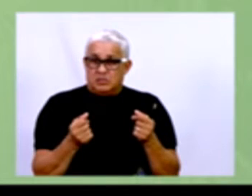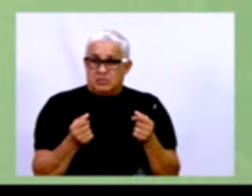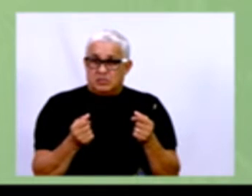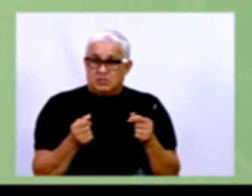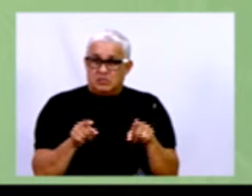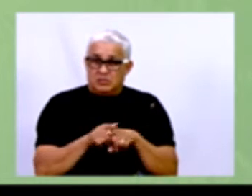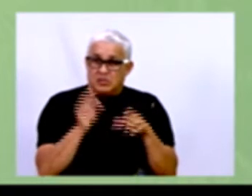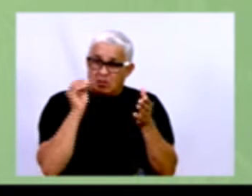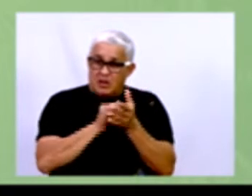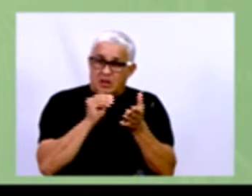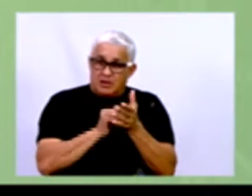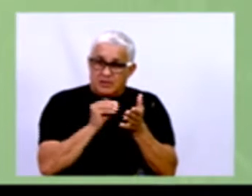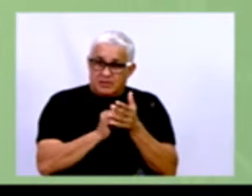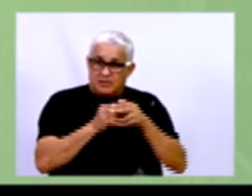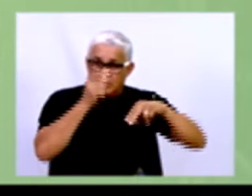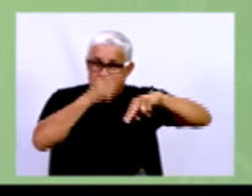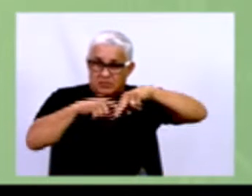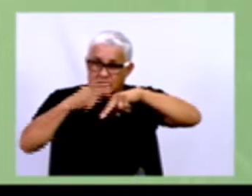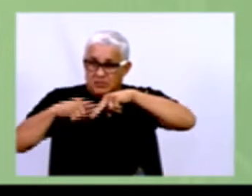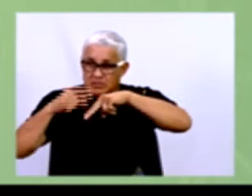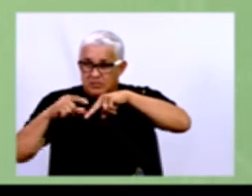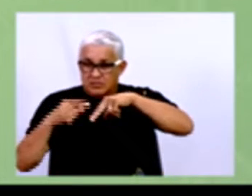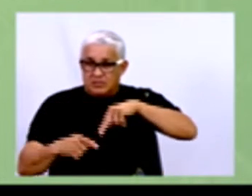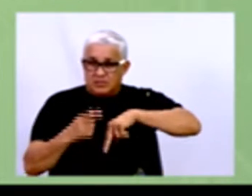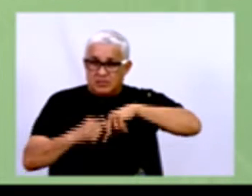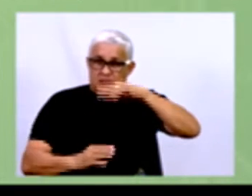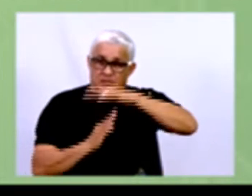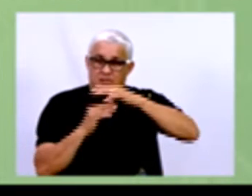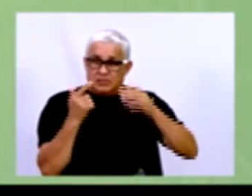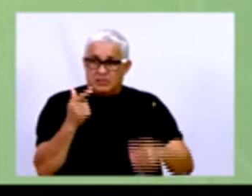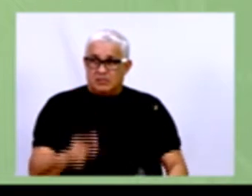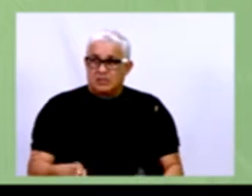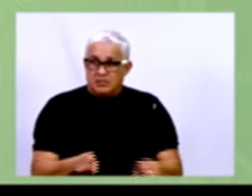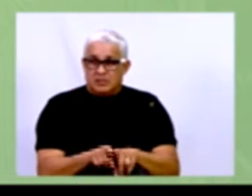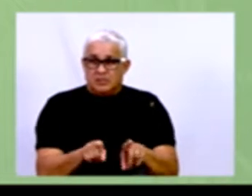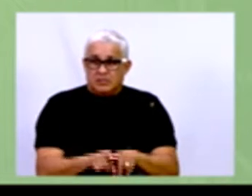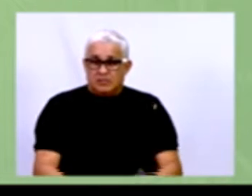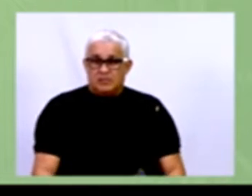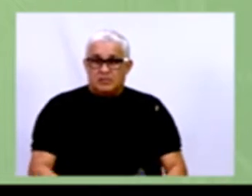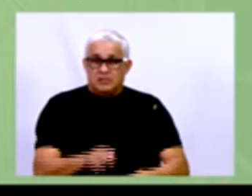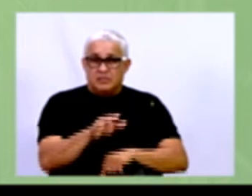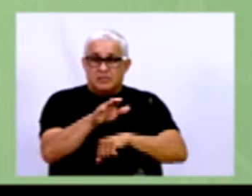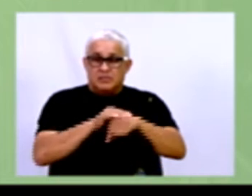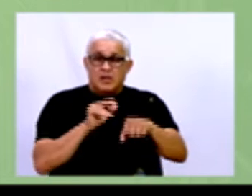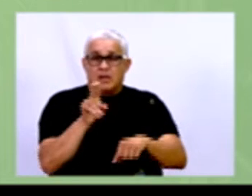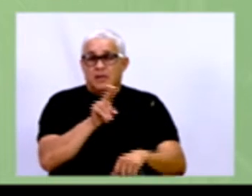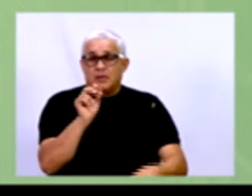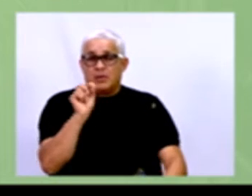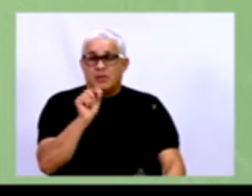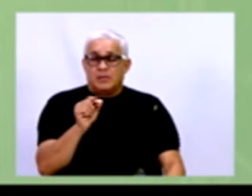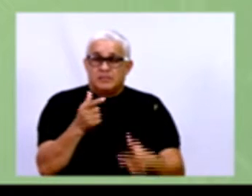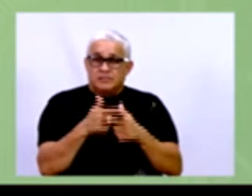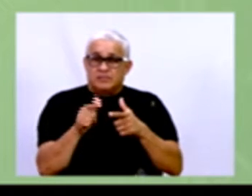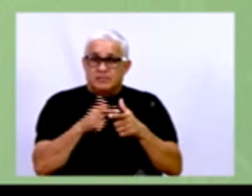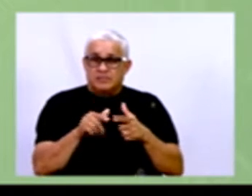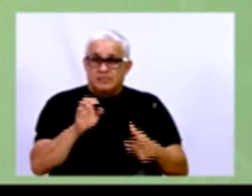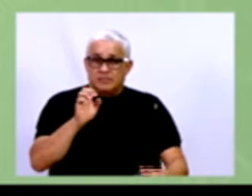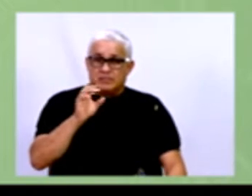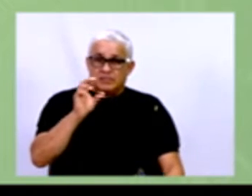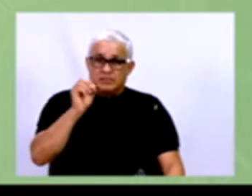a escassez humana ilimitada, que gera o chamado problema, ou problemas